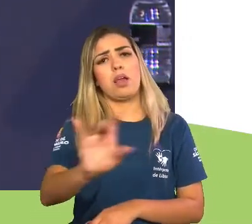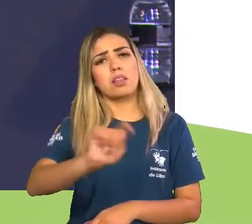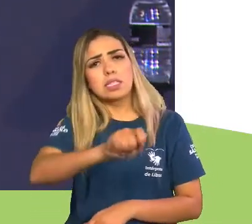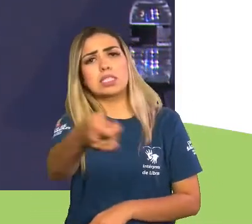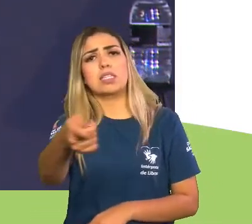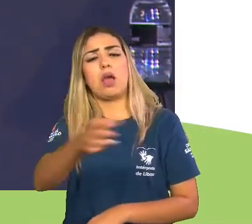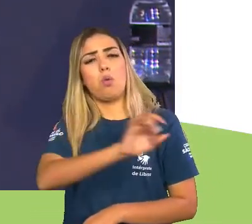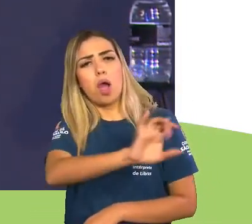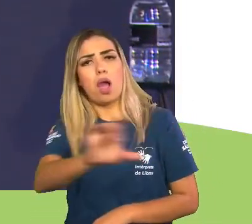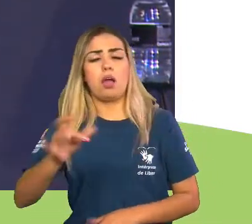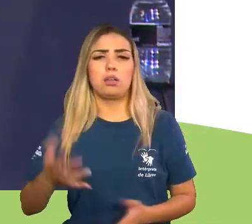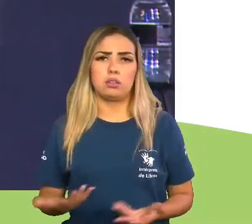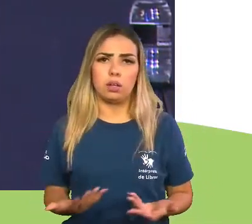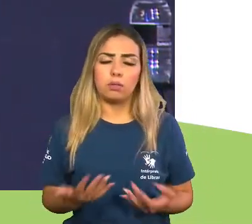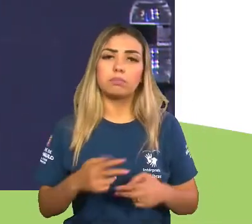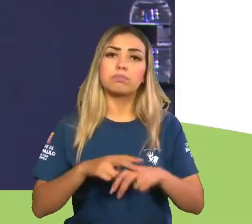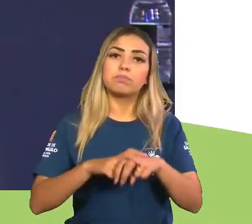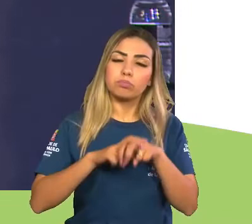aí tem todas